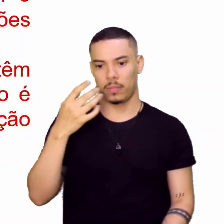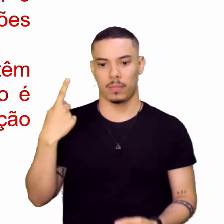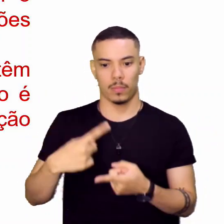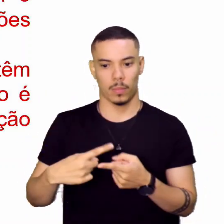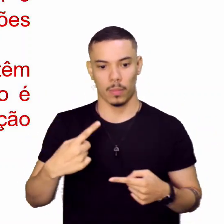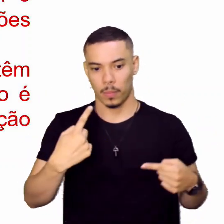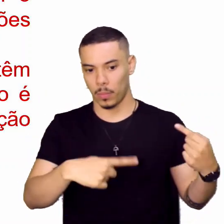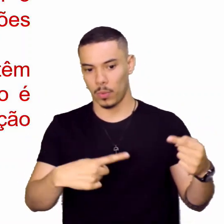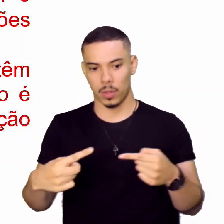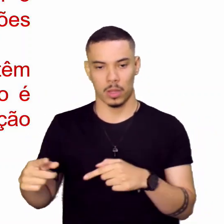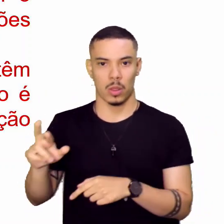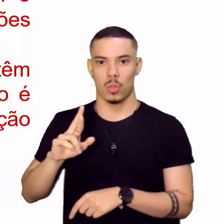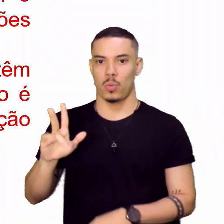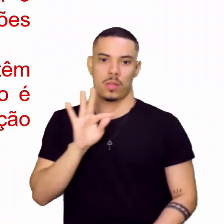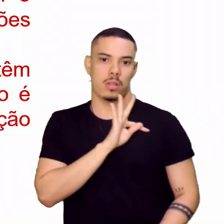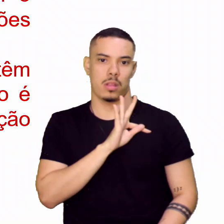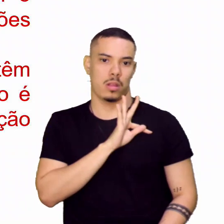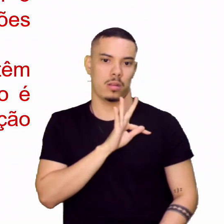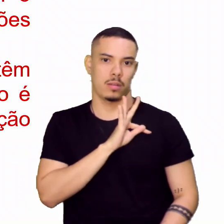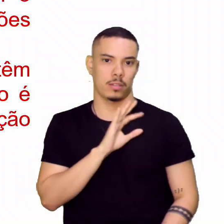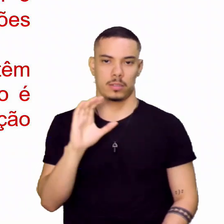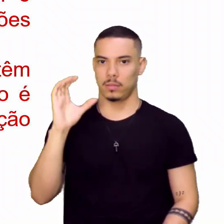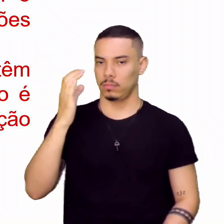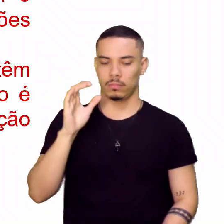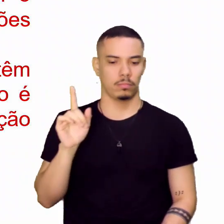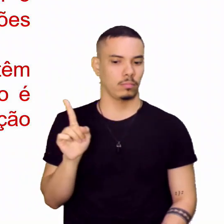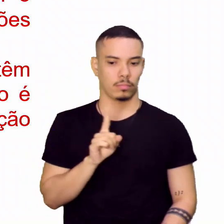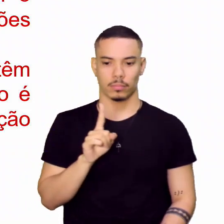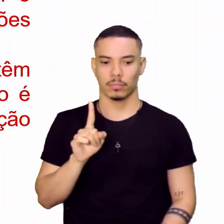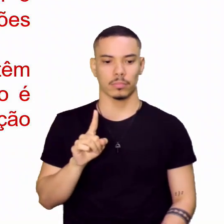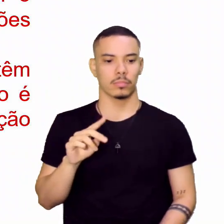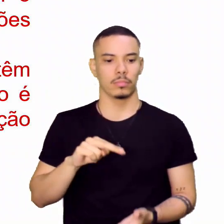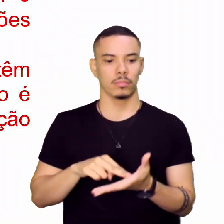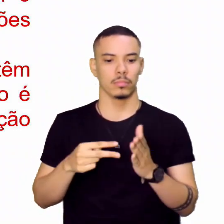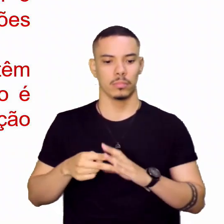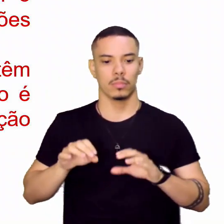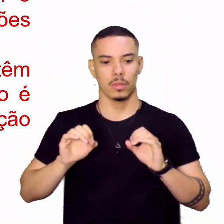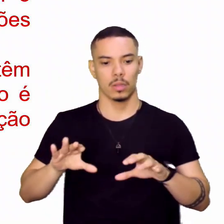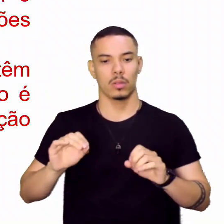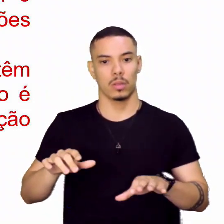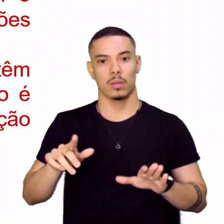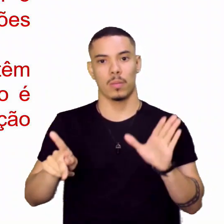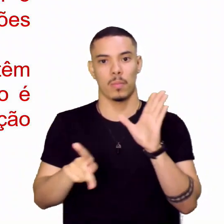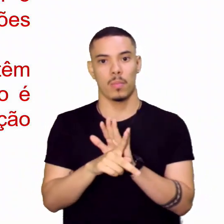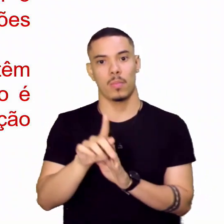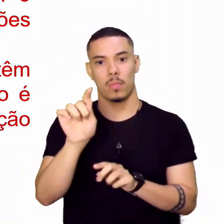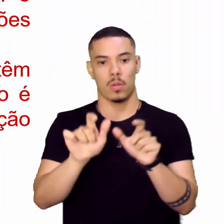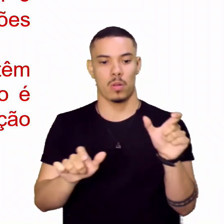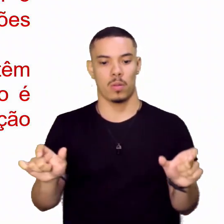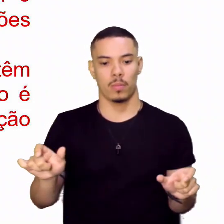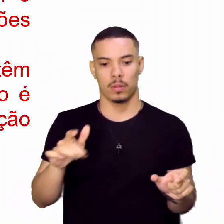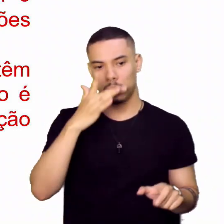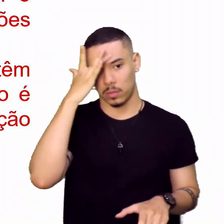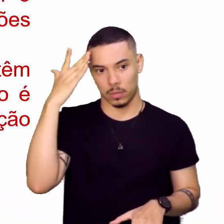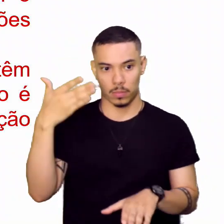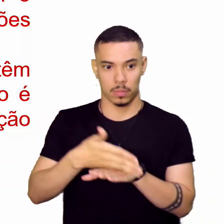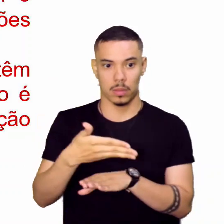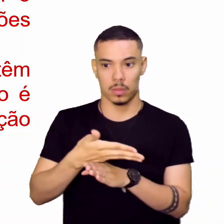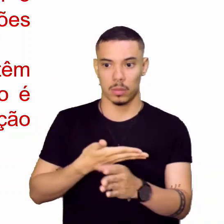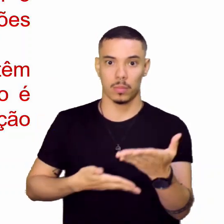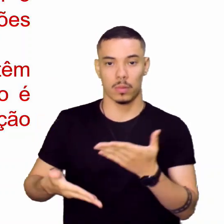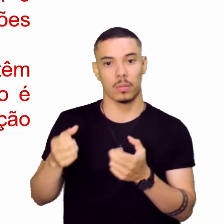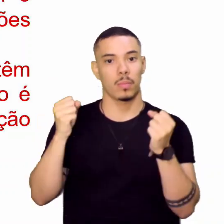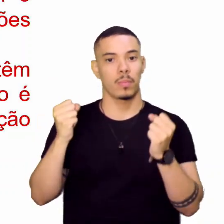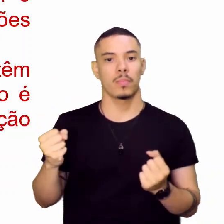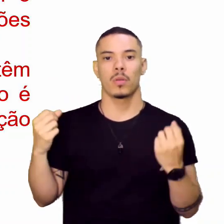não é uma questão técnica nem científica ela é uma educação cidadã em participativo então vocês podem colocar opinião de